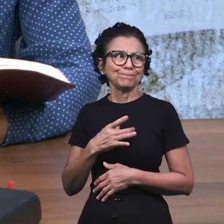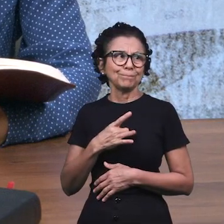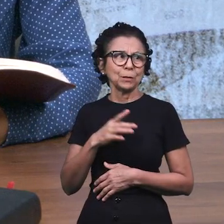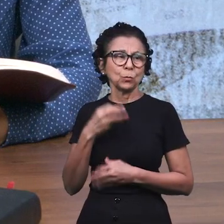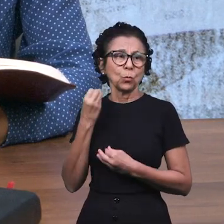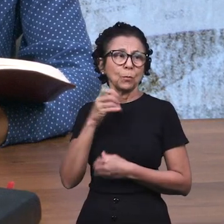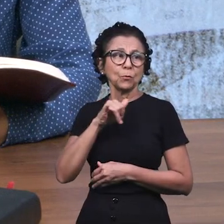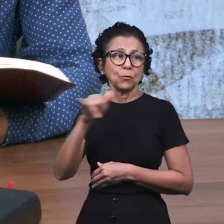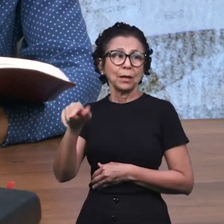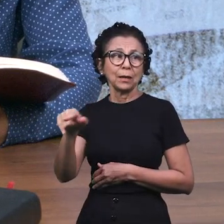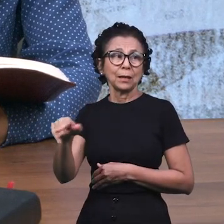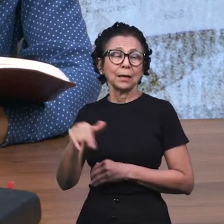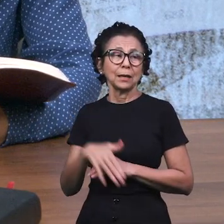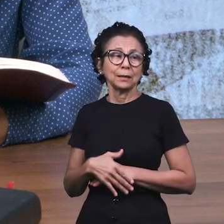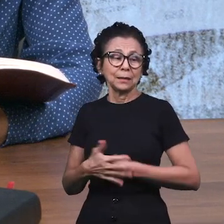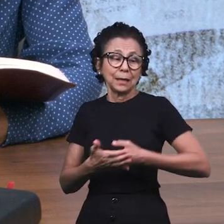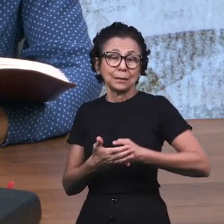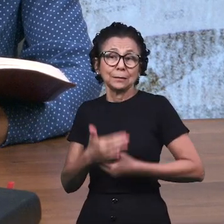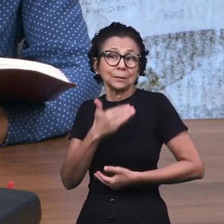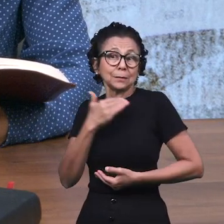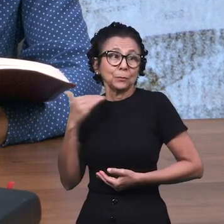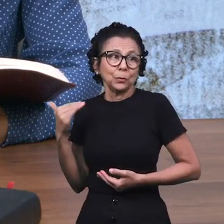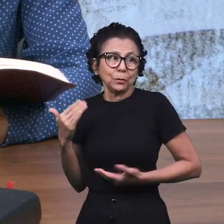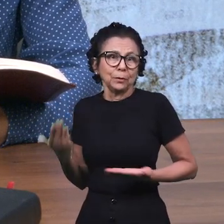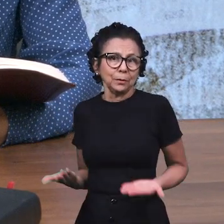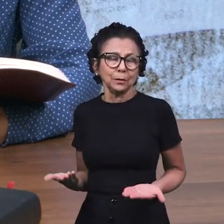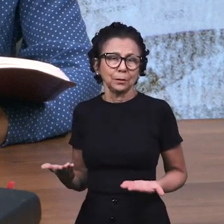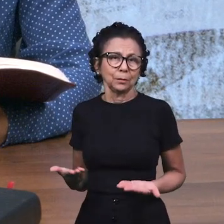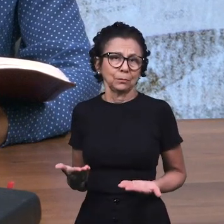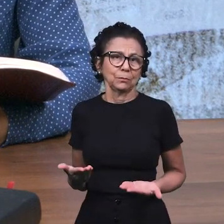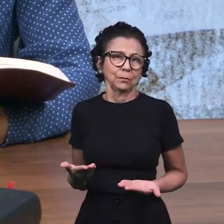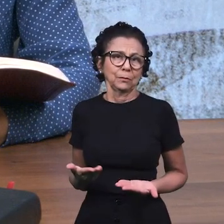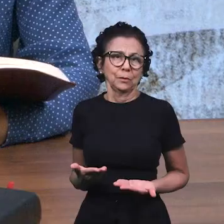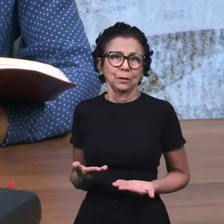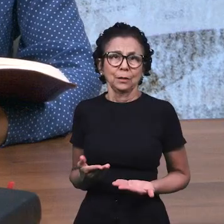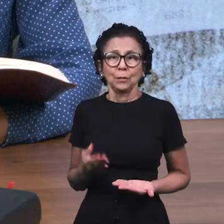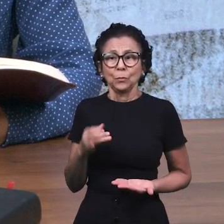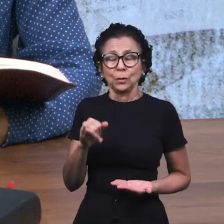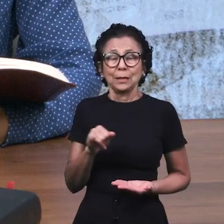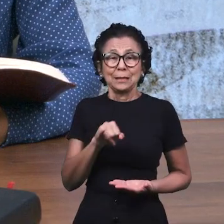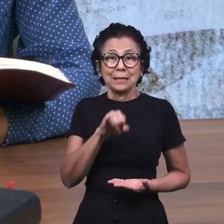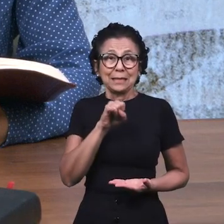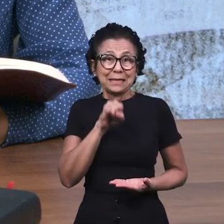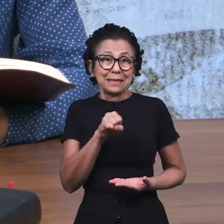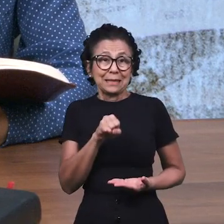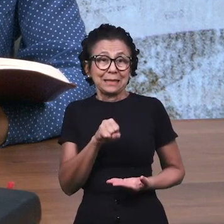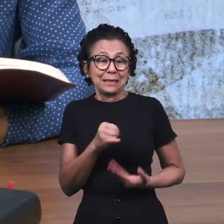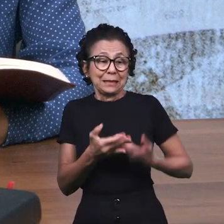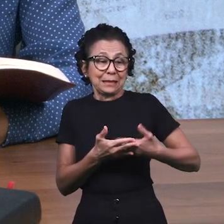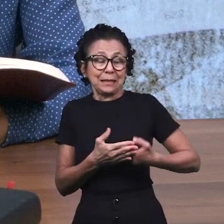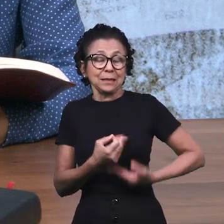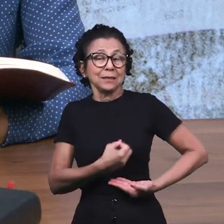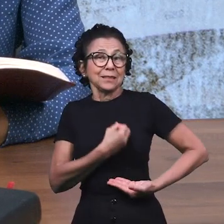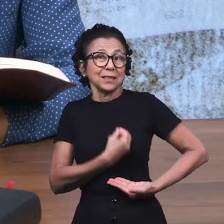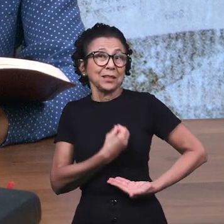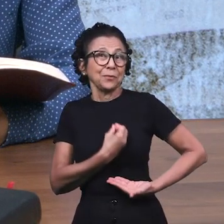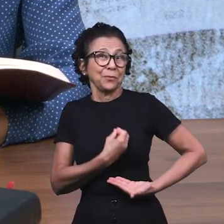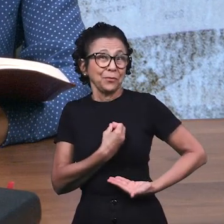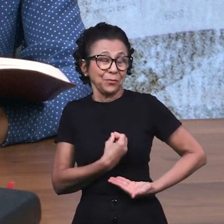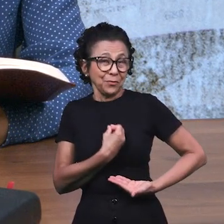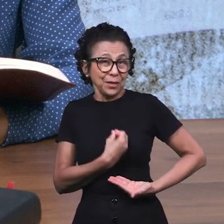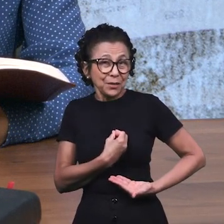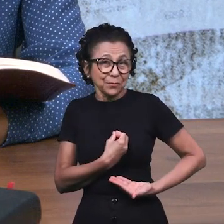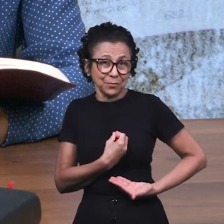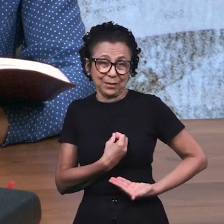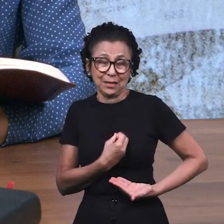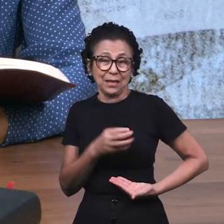morta, porquanto diziam: eis que, sendo a criança ainda viva, lhe falávamos, porém